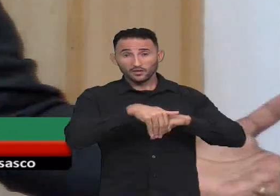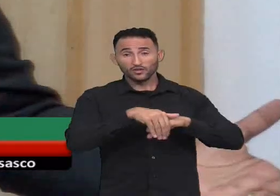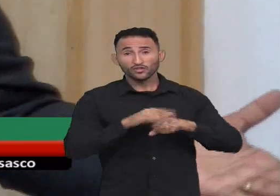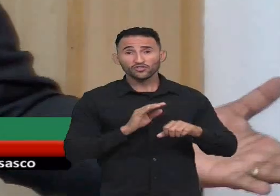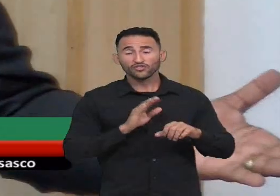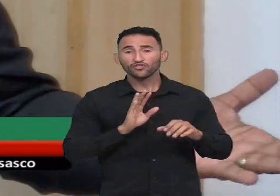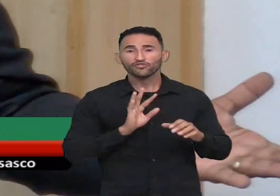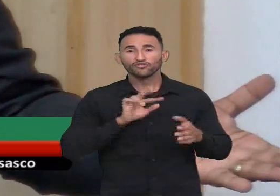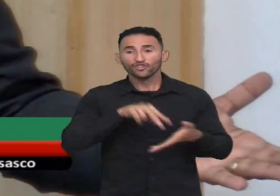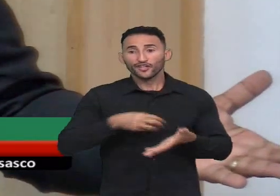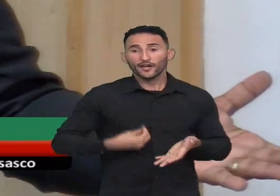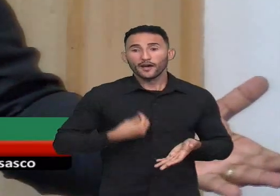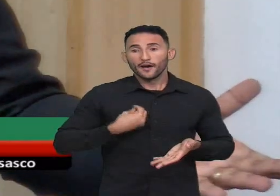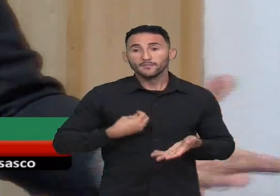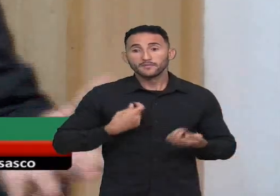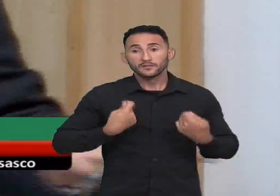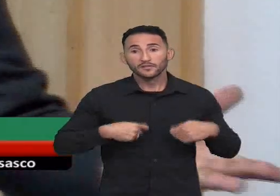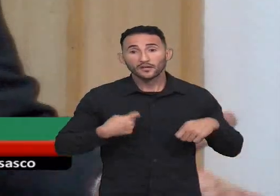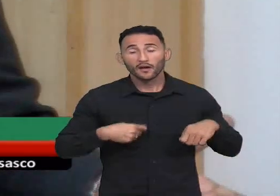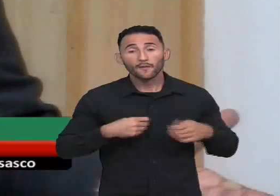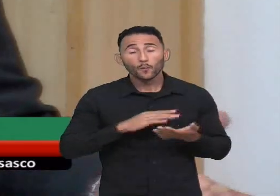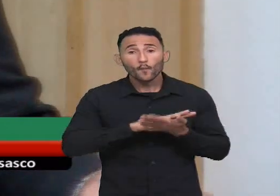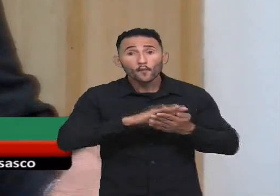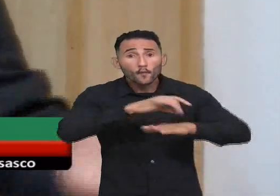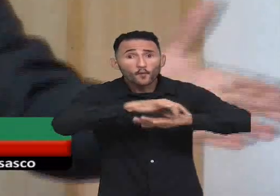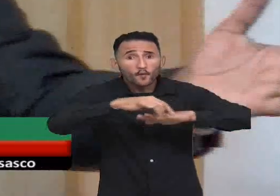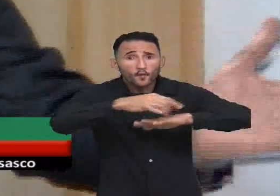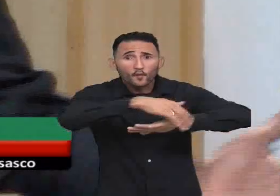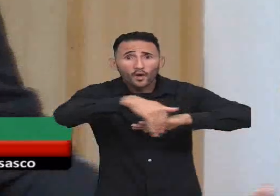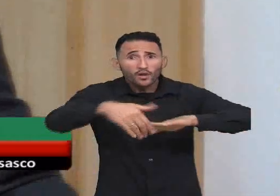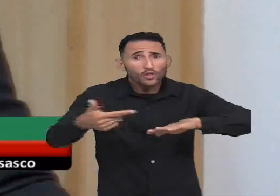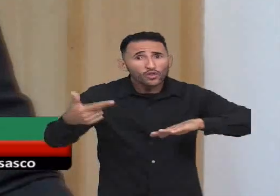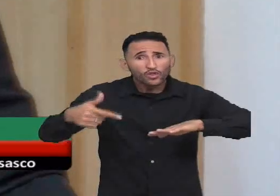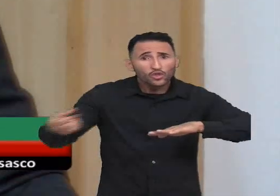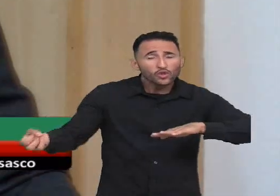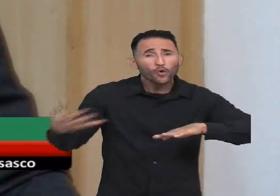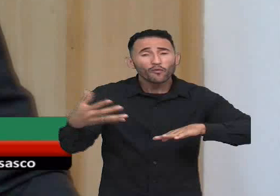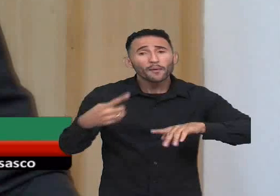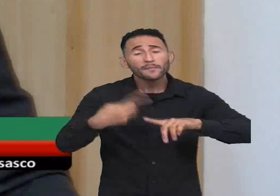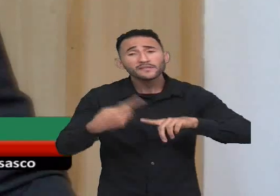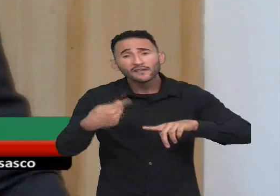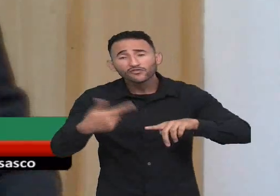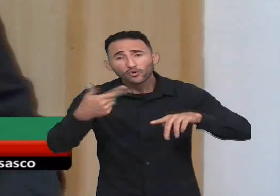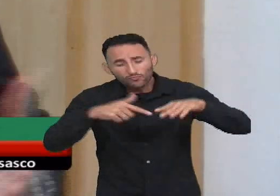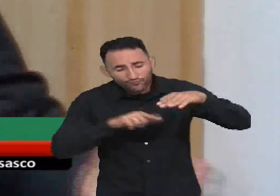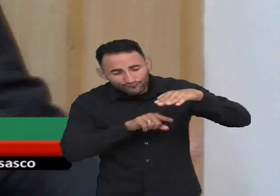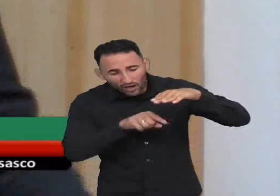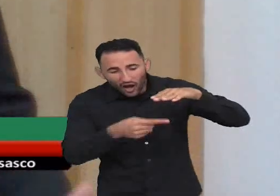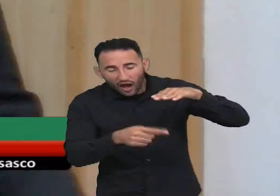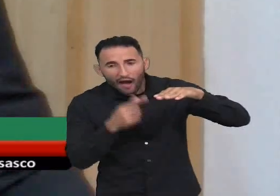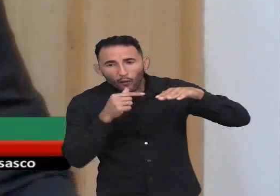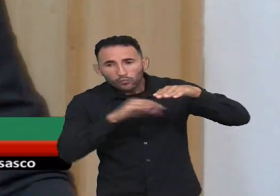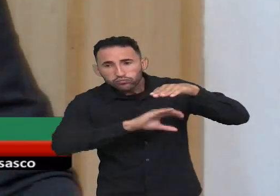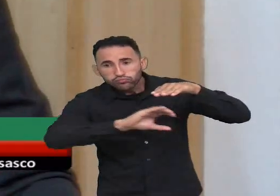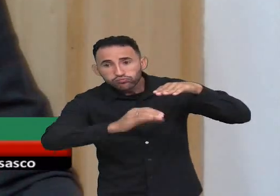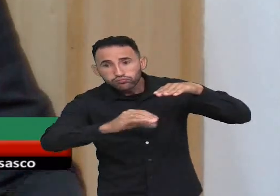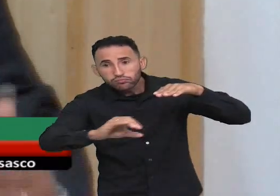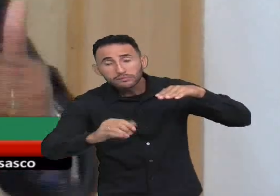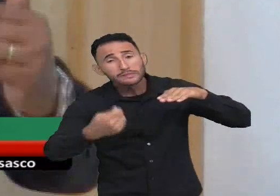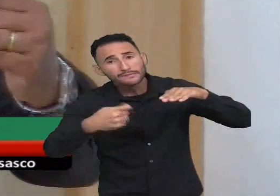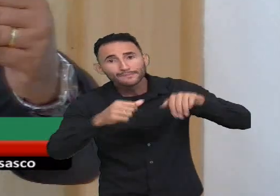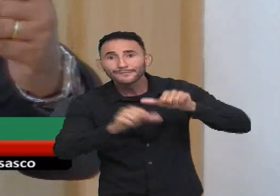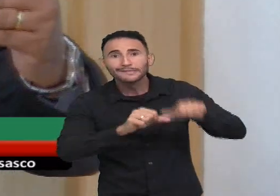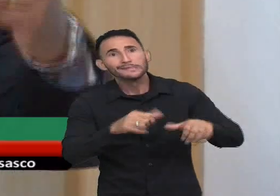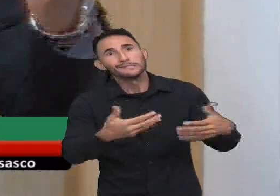rua estava asfaltada, com asfalto novo, e ela tinha que fazer uma rede nova. Então, isso também a gente cobrou muito para